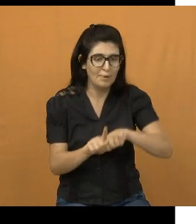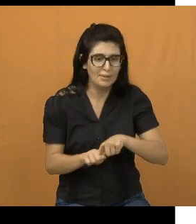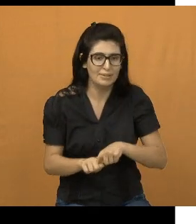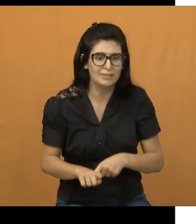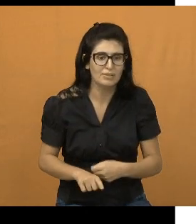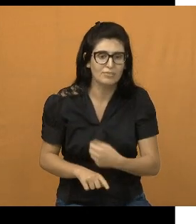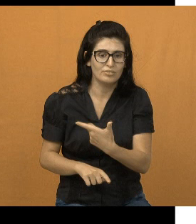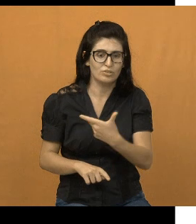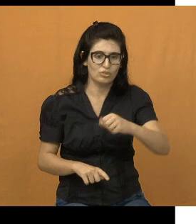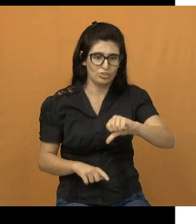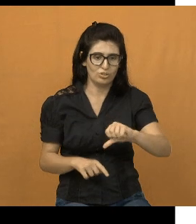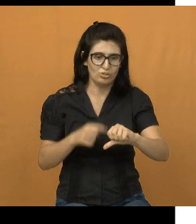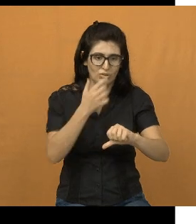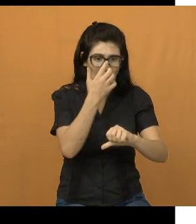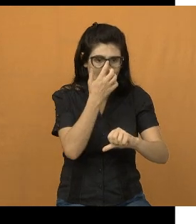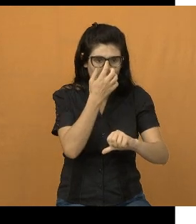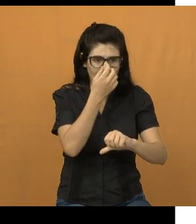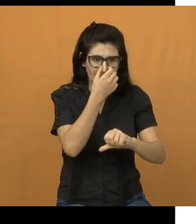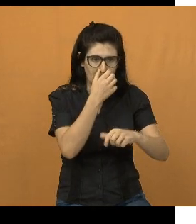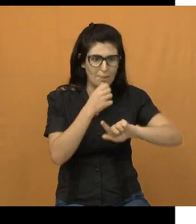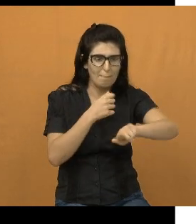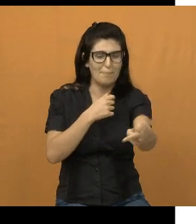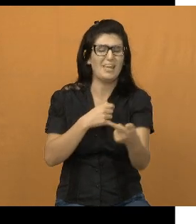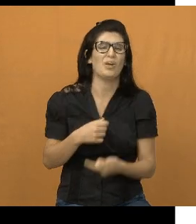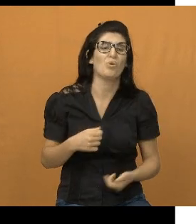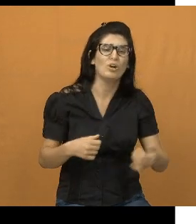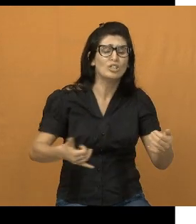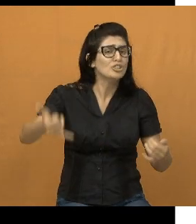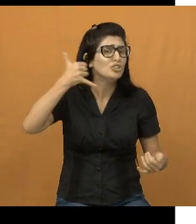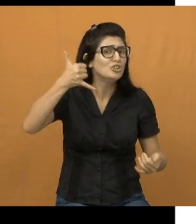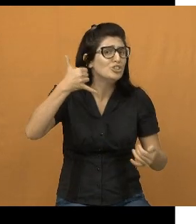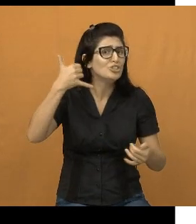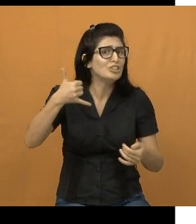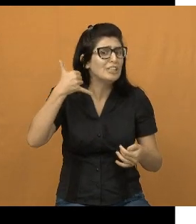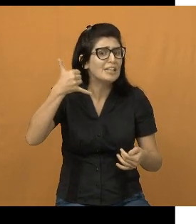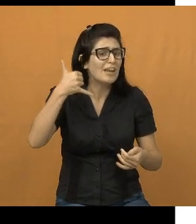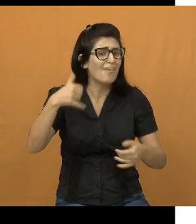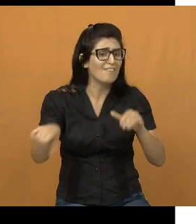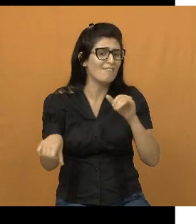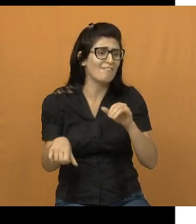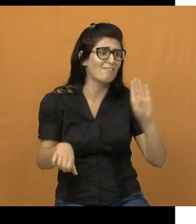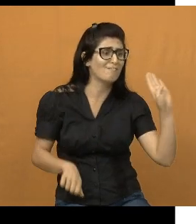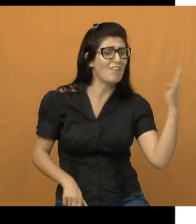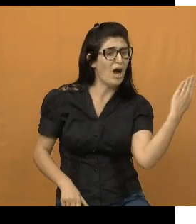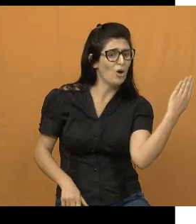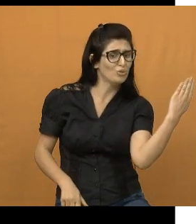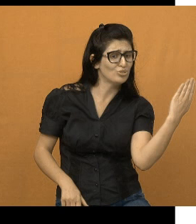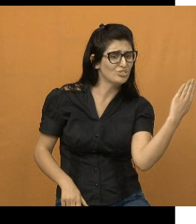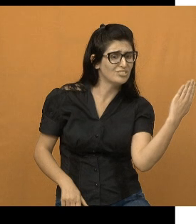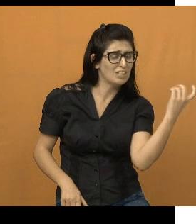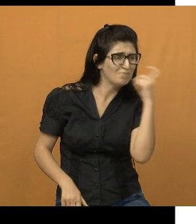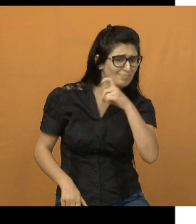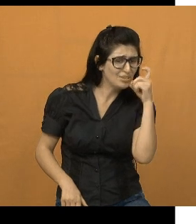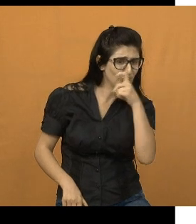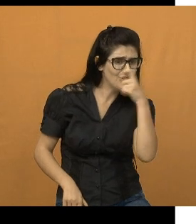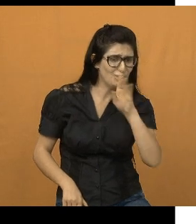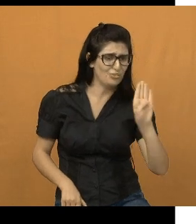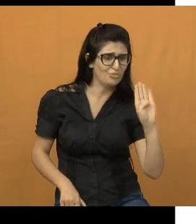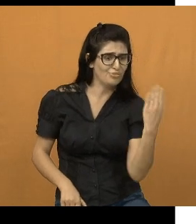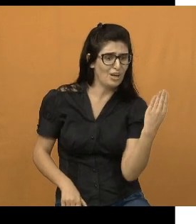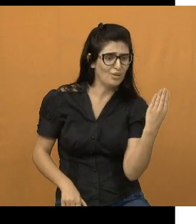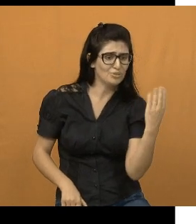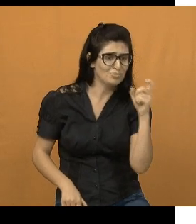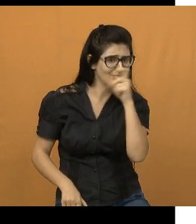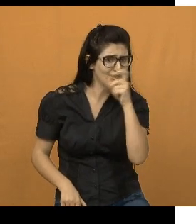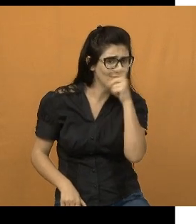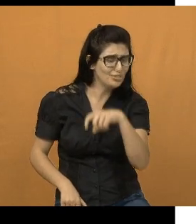29.757 chamadas falsas, né, para o SAMU, o que compromete e muito o andamento do